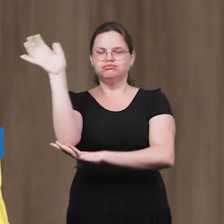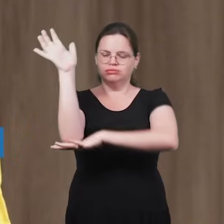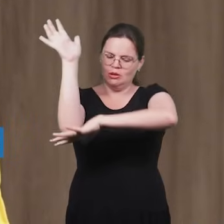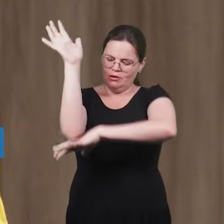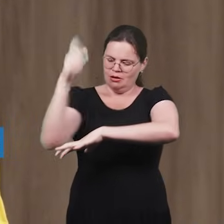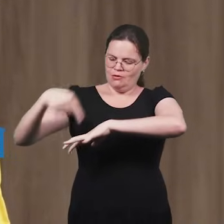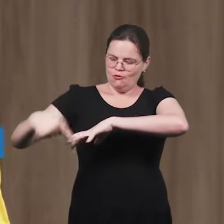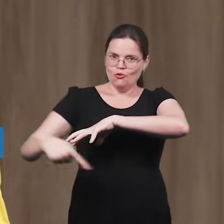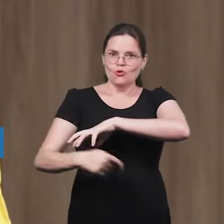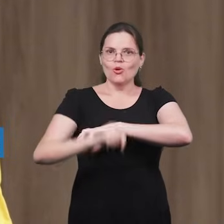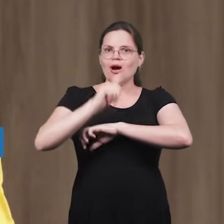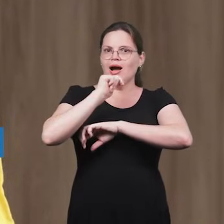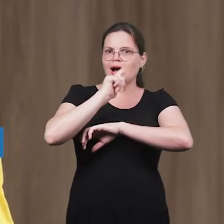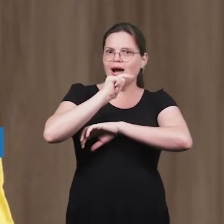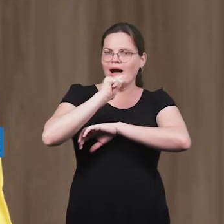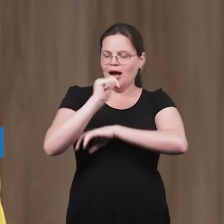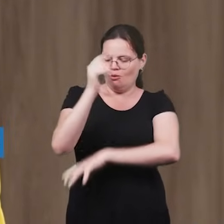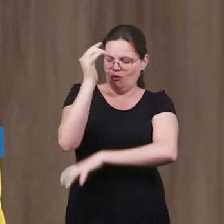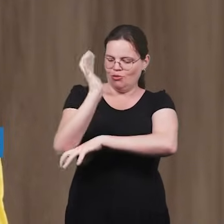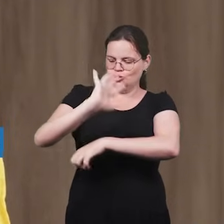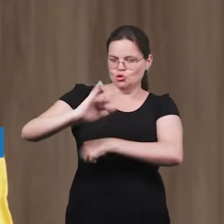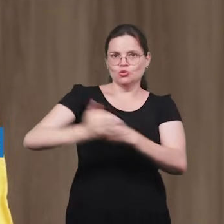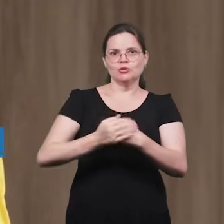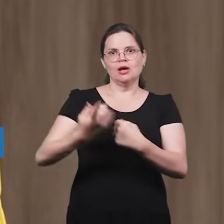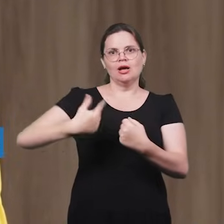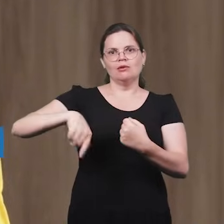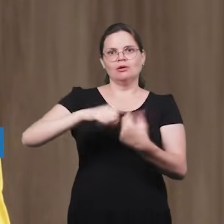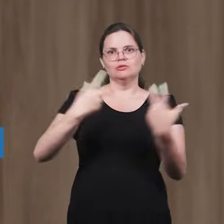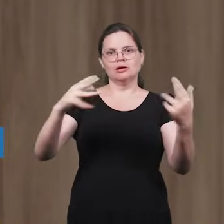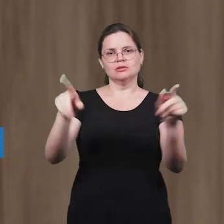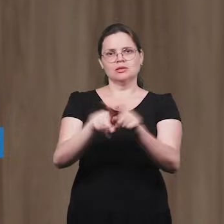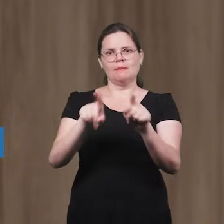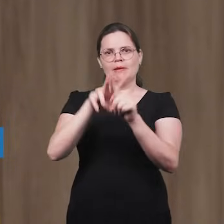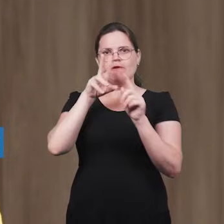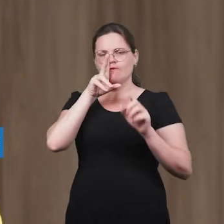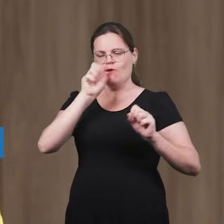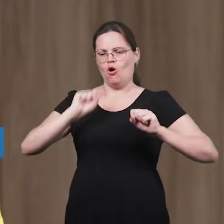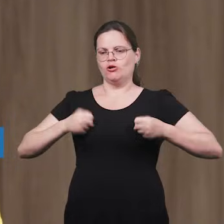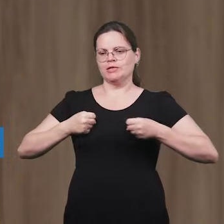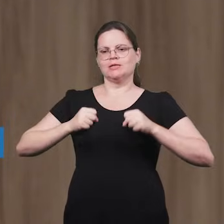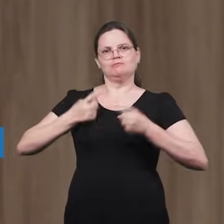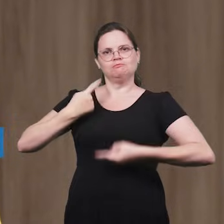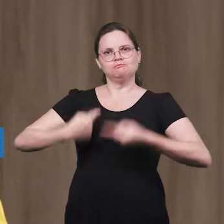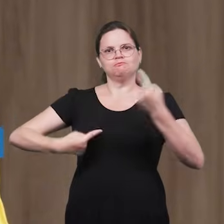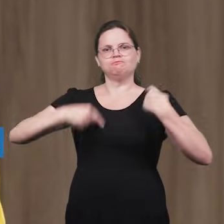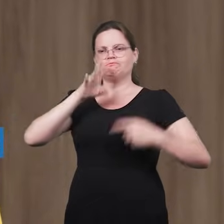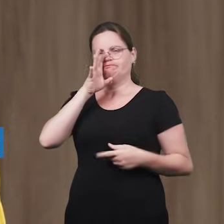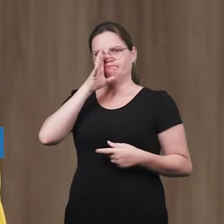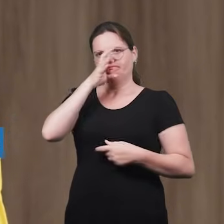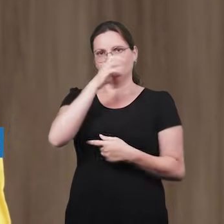pais, como mães, como responsáveis pela herança que o Senhor nos concedeu, a